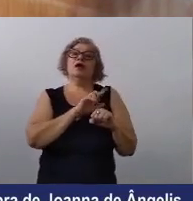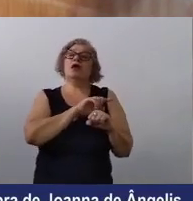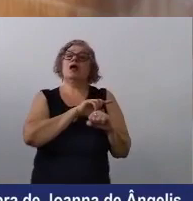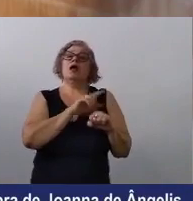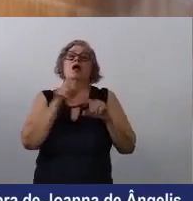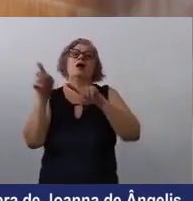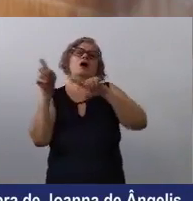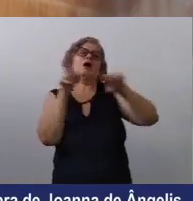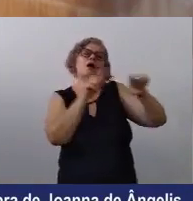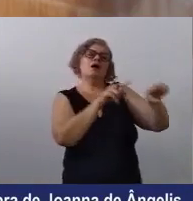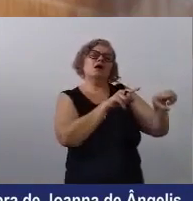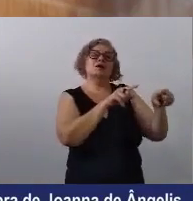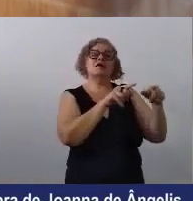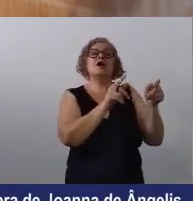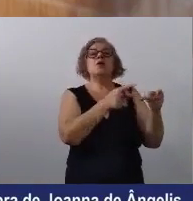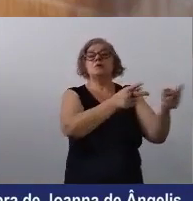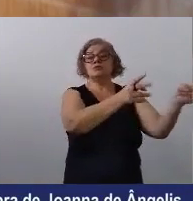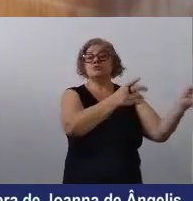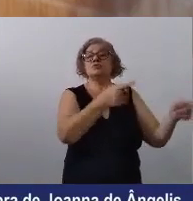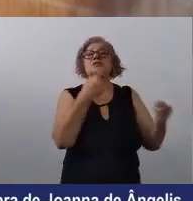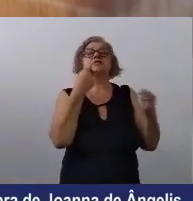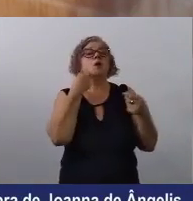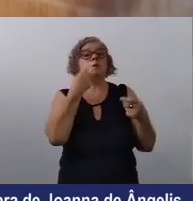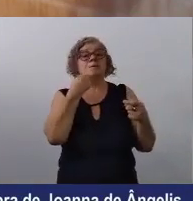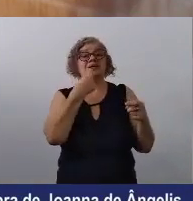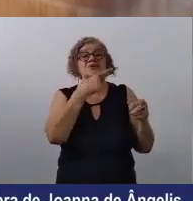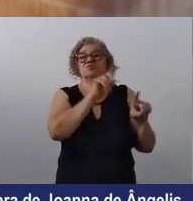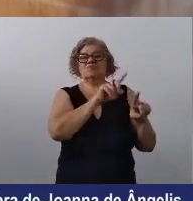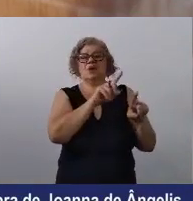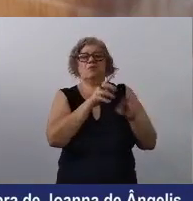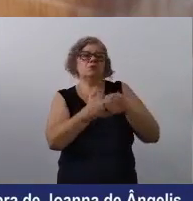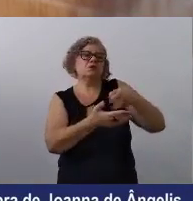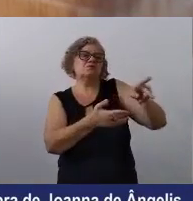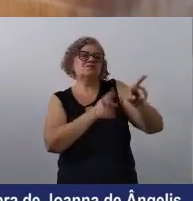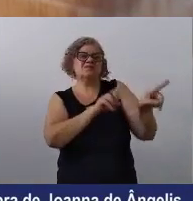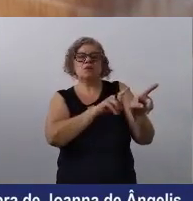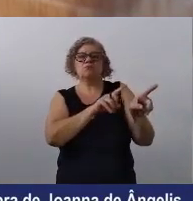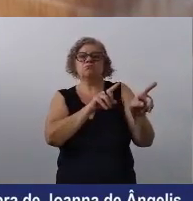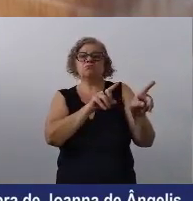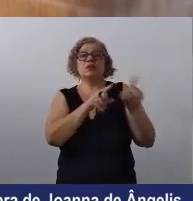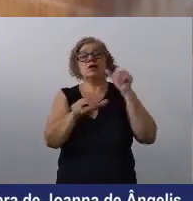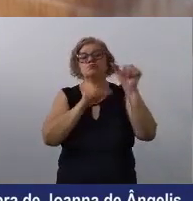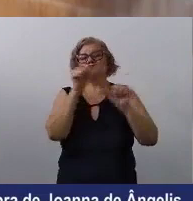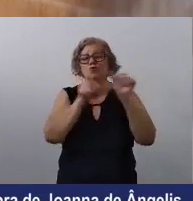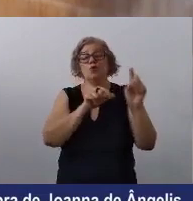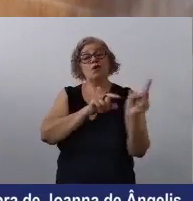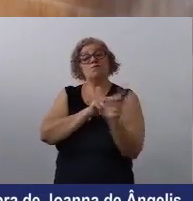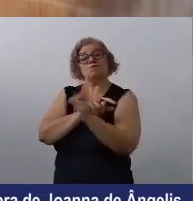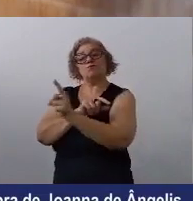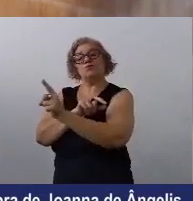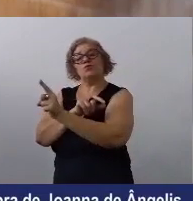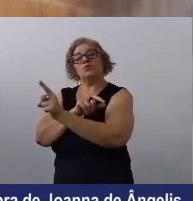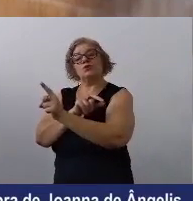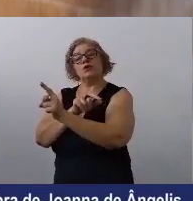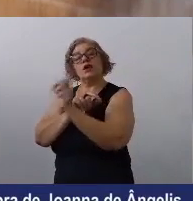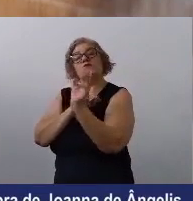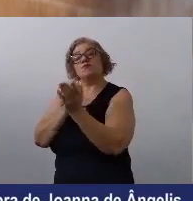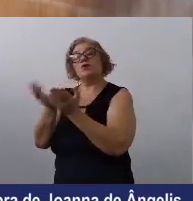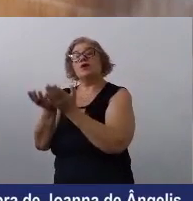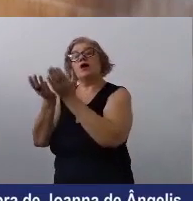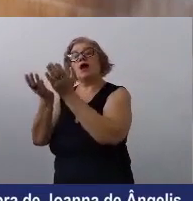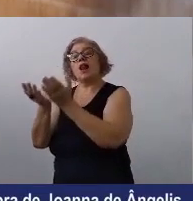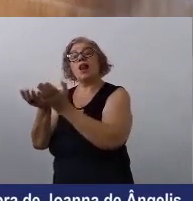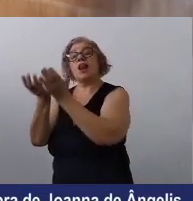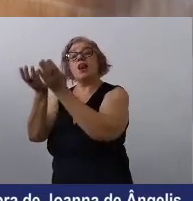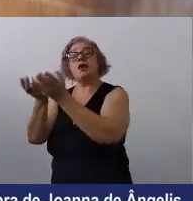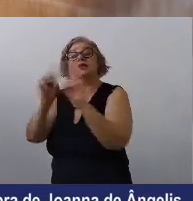E no lugar de ir para o mercado de peixes, ela tomou o sentido contrário, margeando a lagoa de Genezaré.